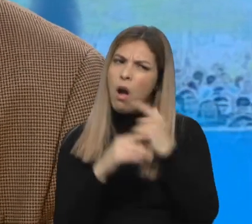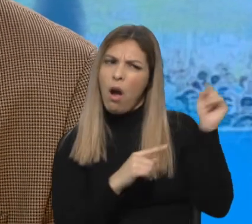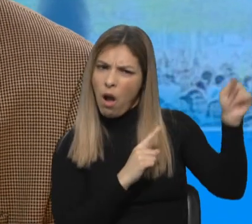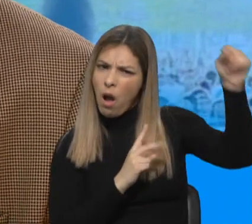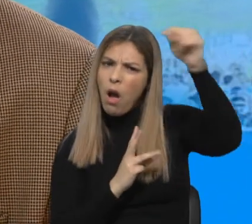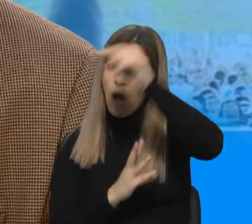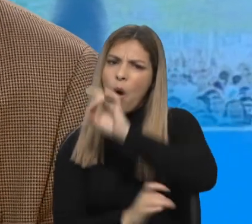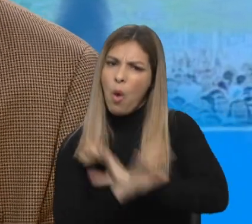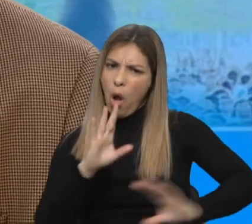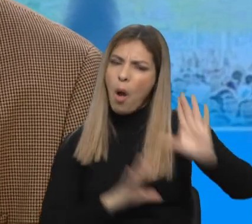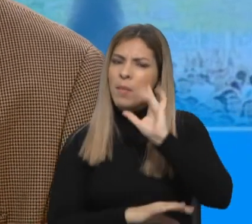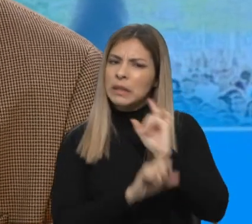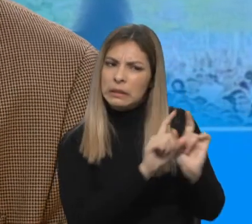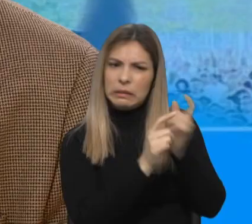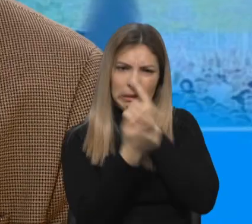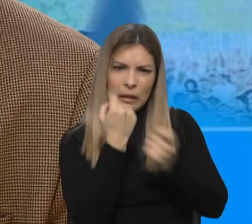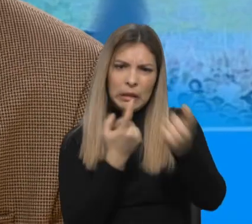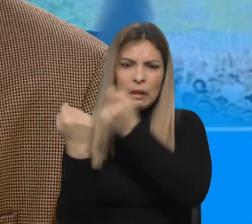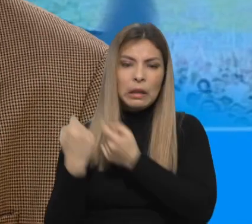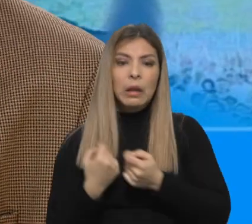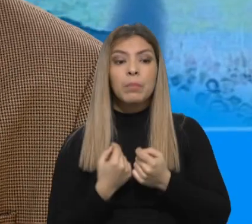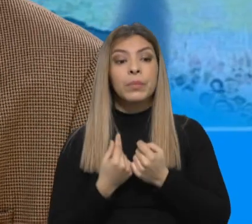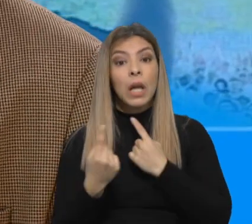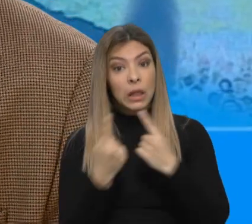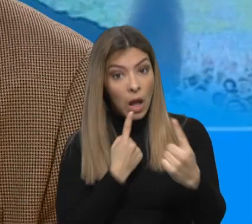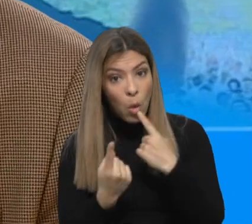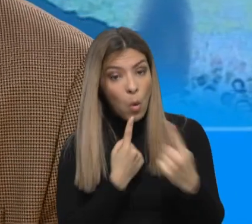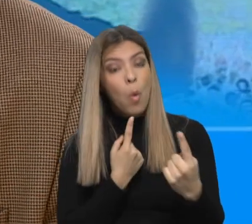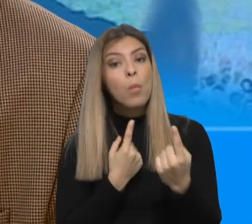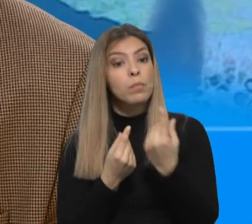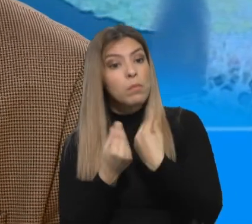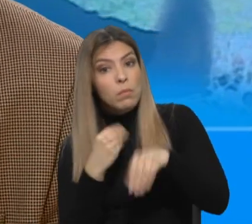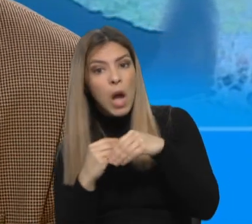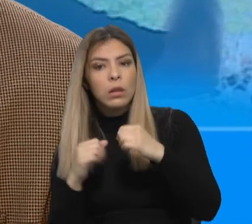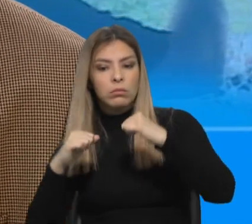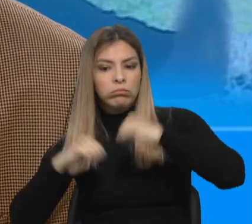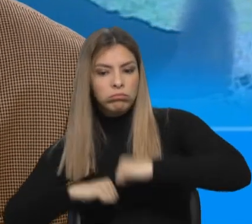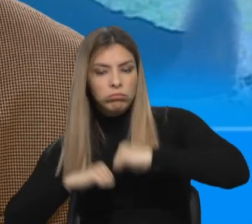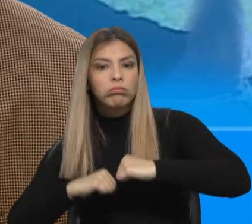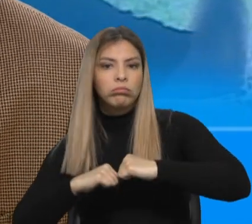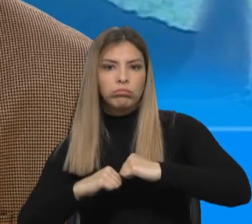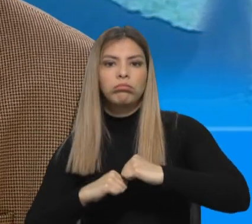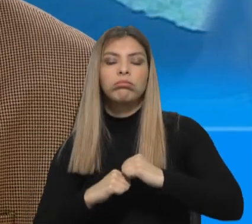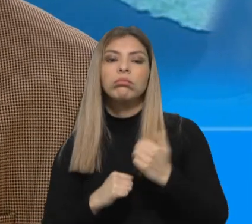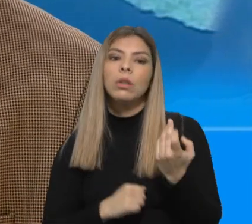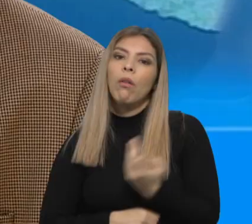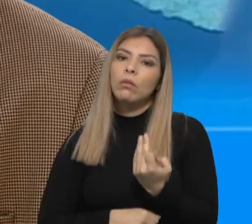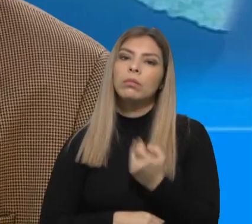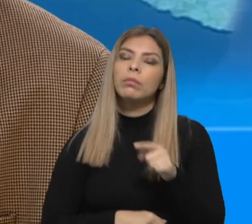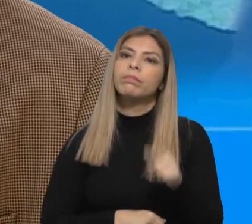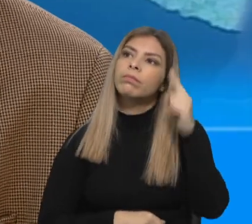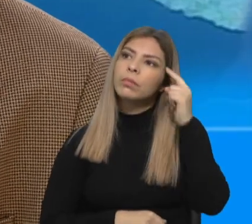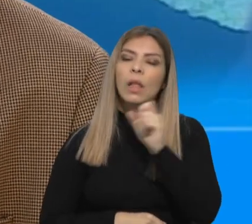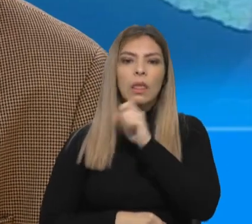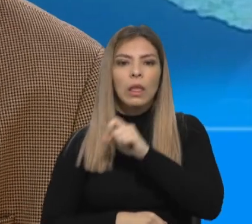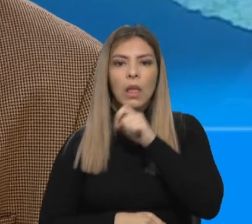ocidentais, que é a dificuldade do diálogo e do consenso. E um dos grandes desafios da democracia, aliás, a natureza da democracia, está precisamente na capacidade de ir